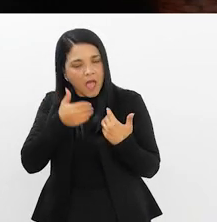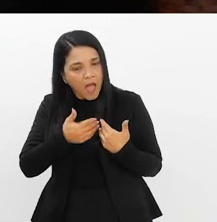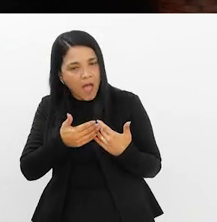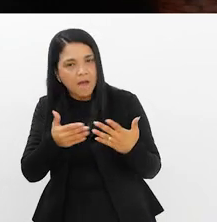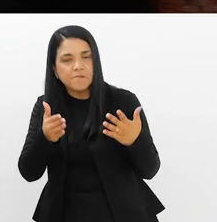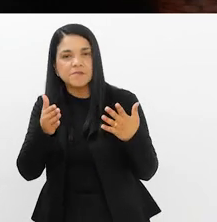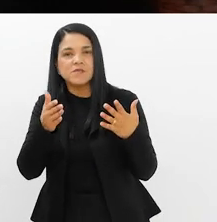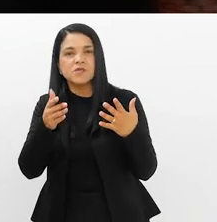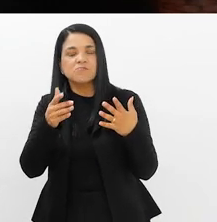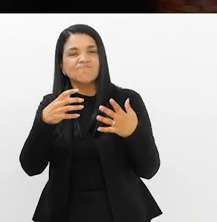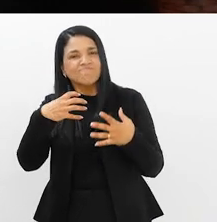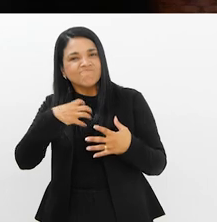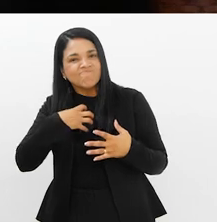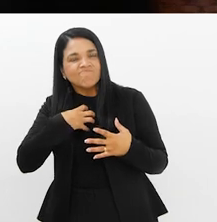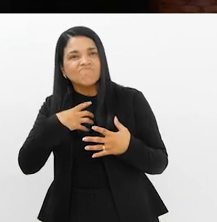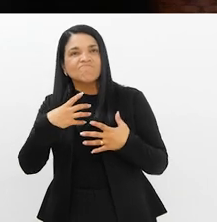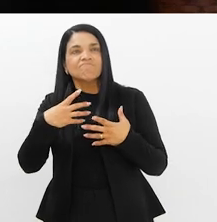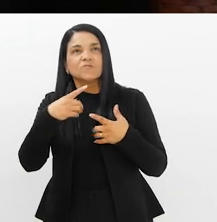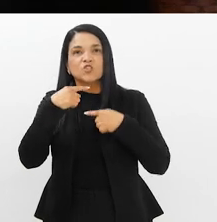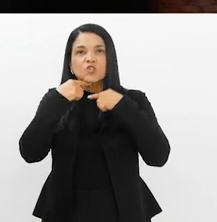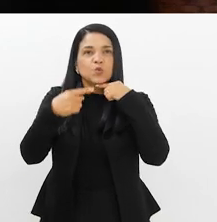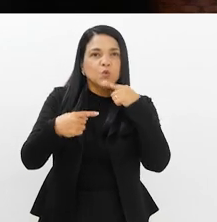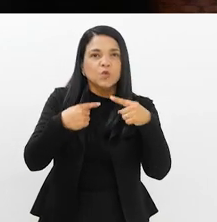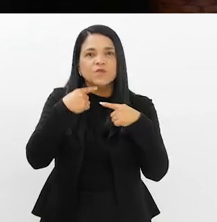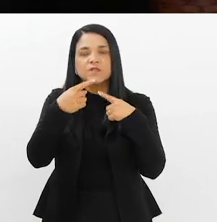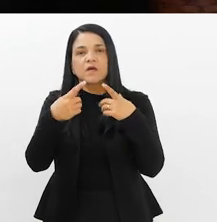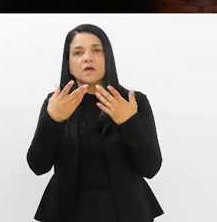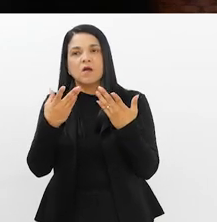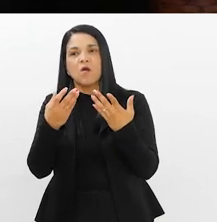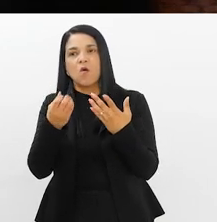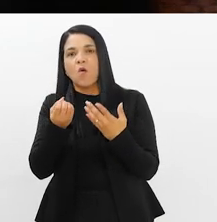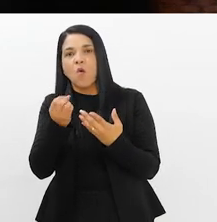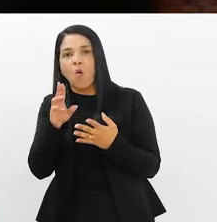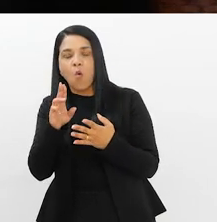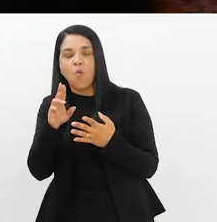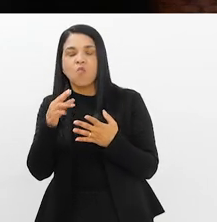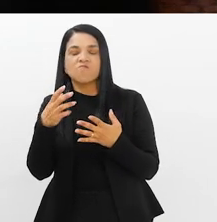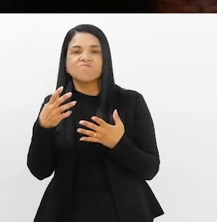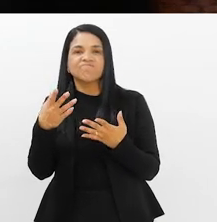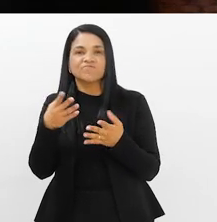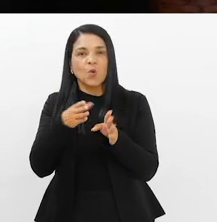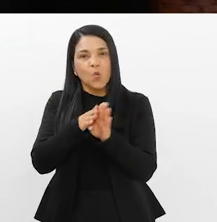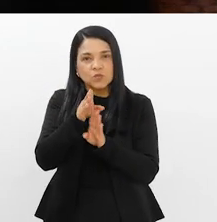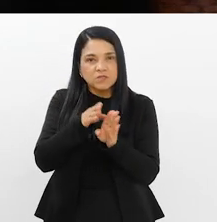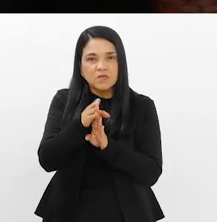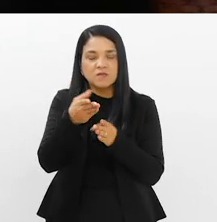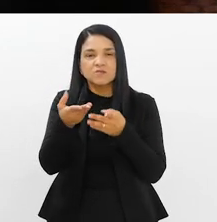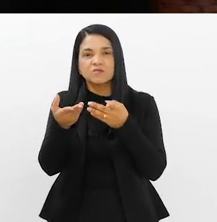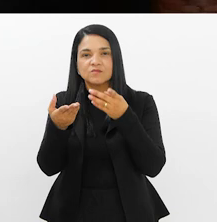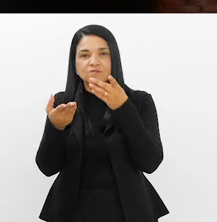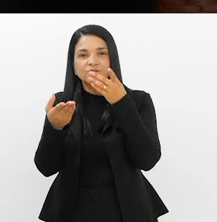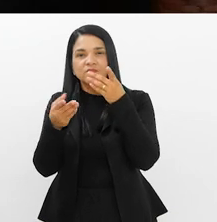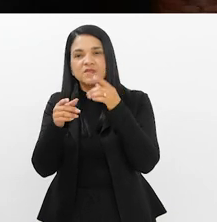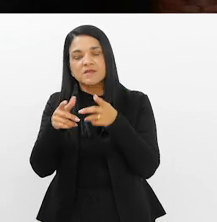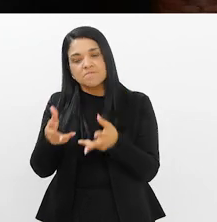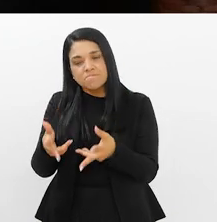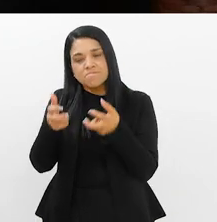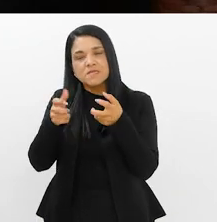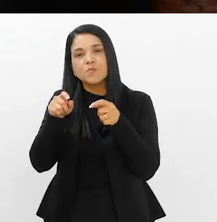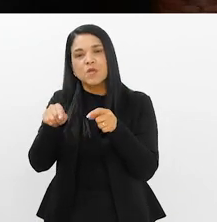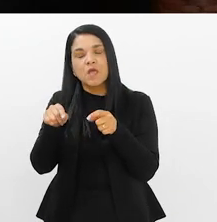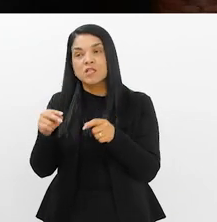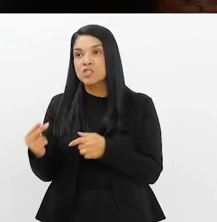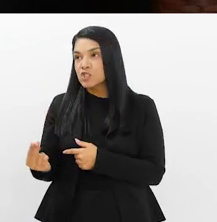abrir o coração e dizer o que elas, as maiores dúvidas ou os maiores conselhos, porque como você bem falou, de repente elas